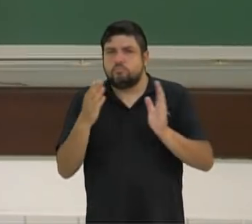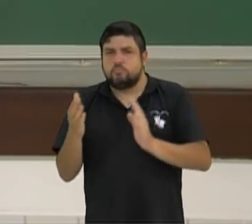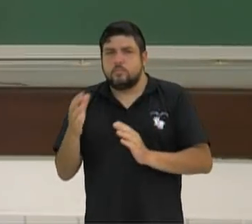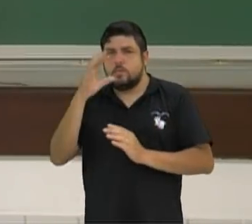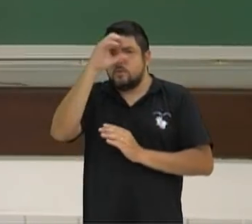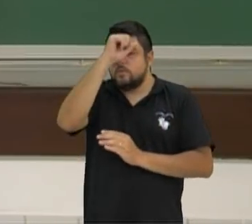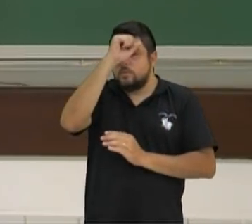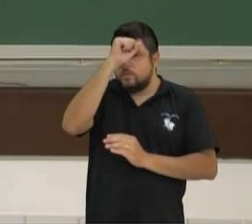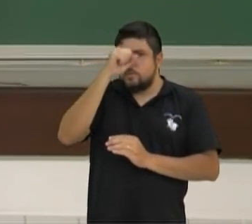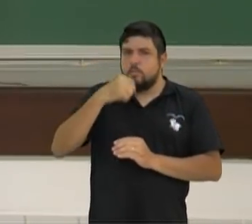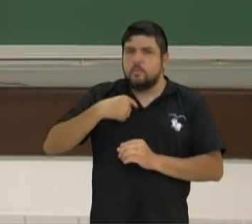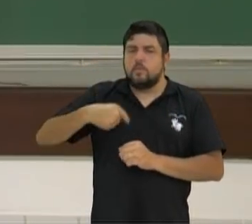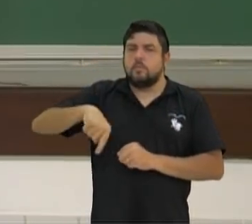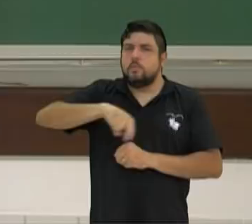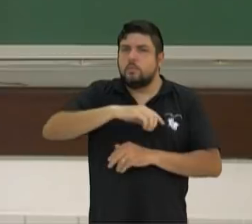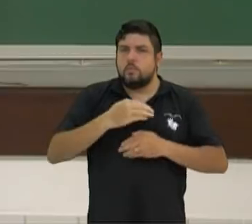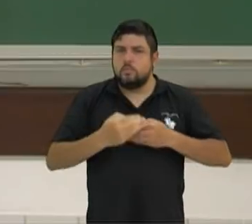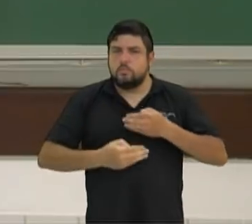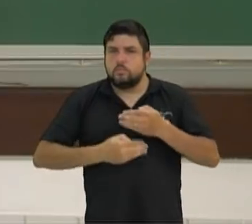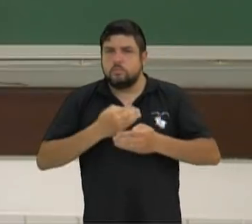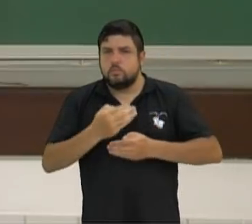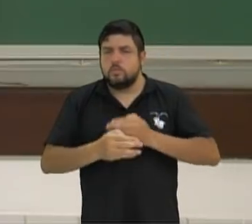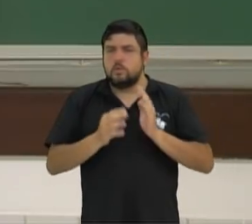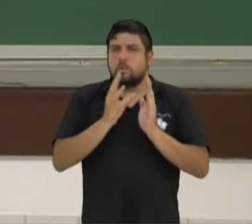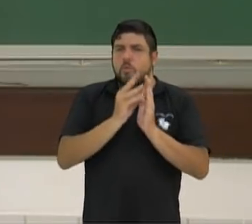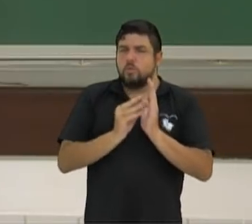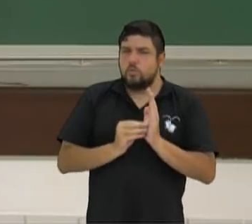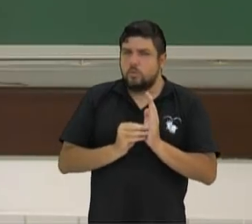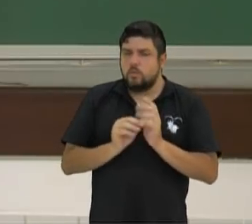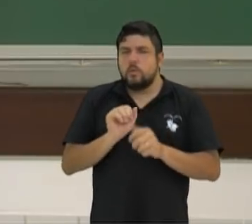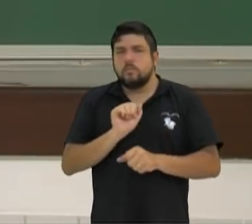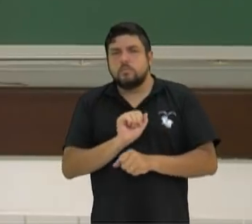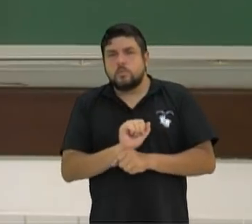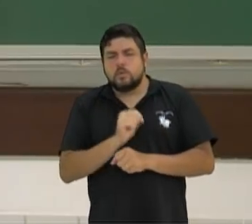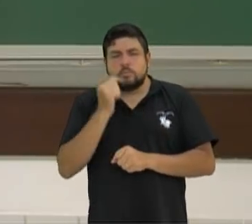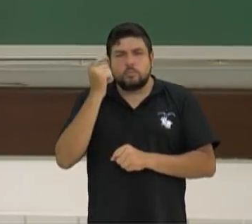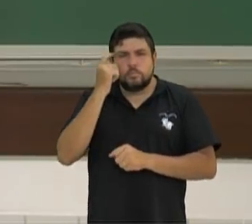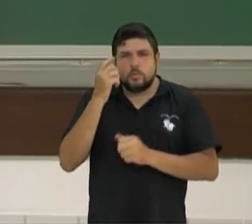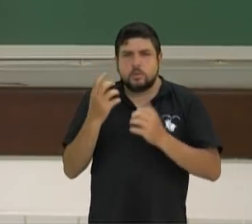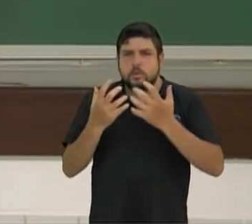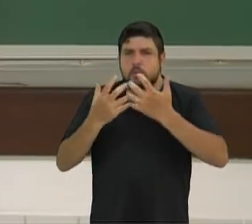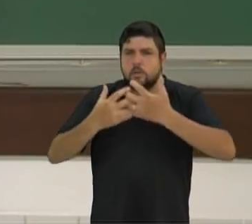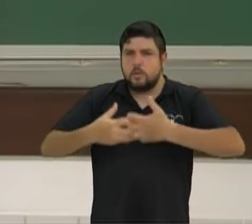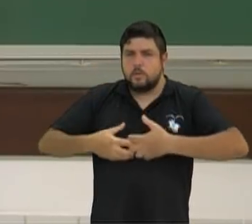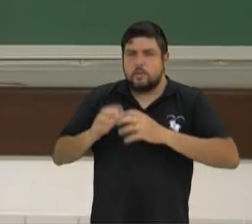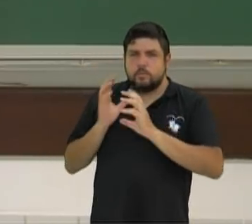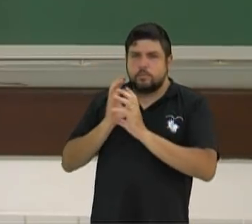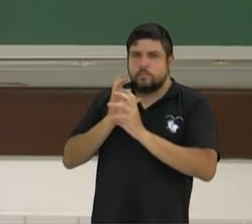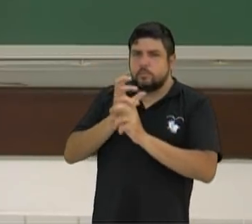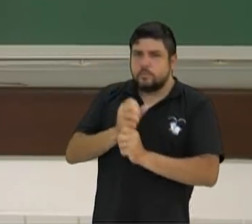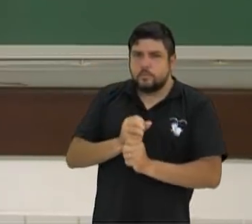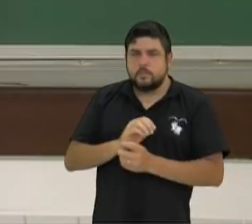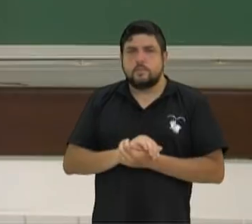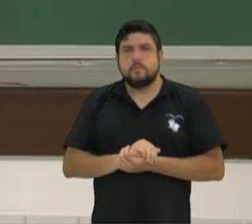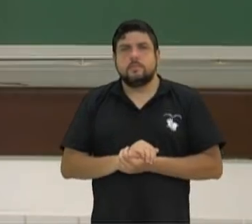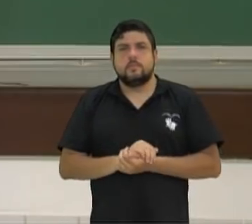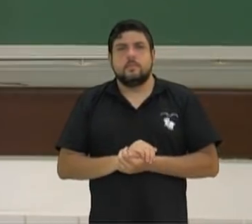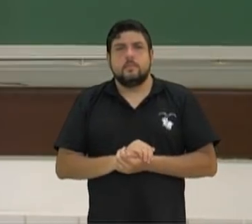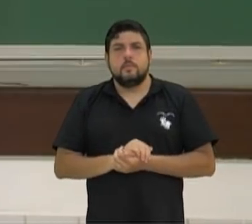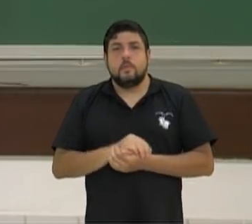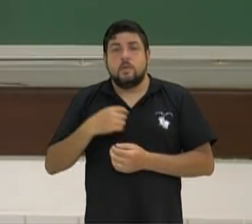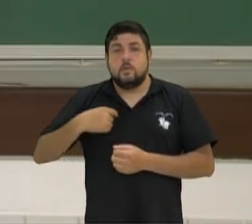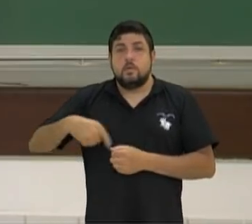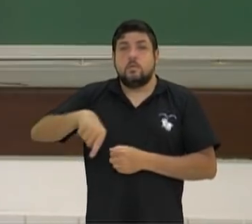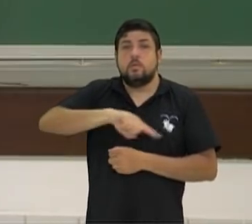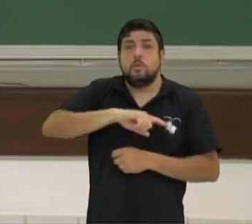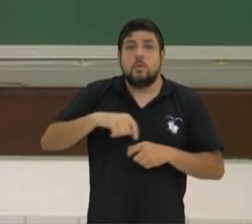vai caminhando com os conteúdos, para um pouquinho, reflete, pensa, retoma. Afinal de contas, a gente não tem que vencer